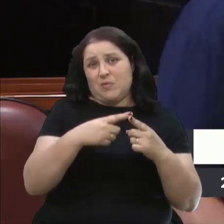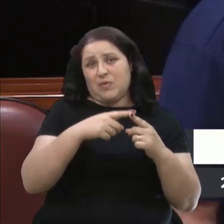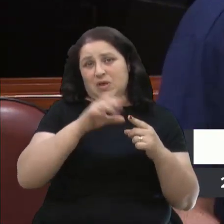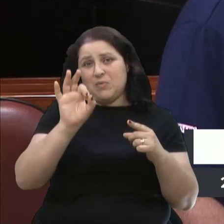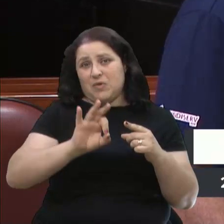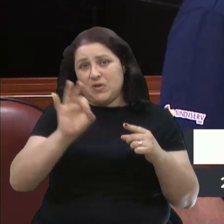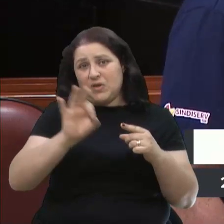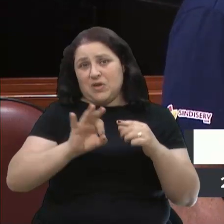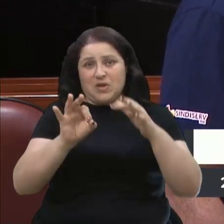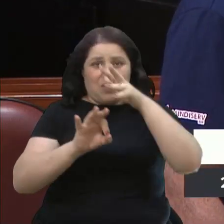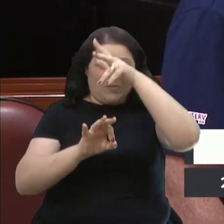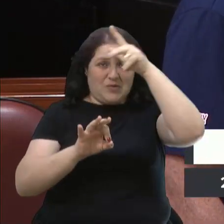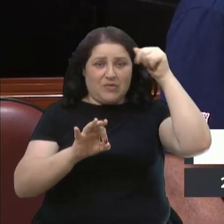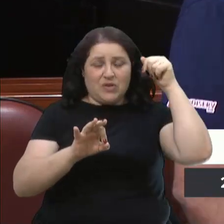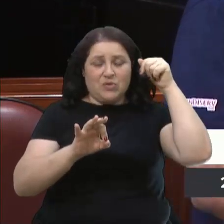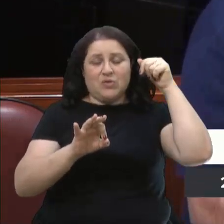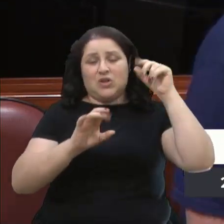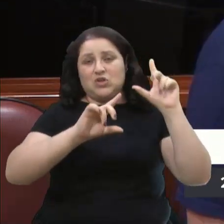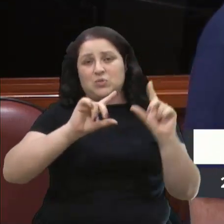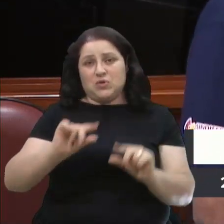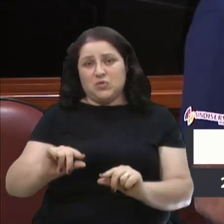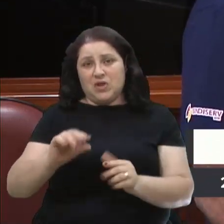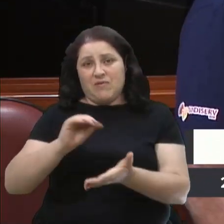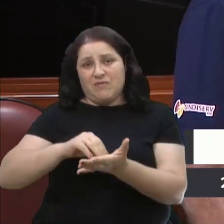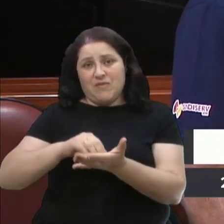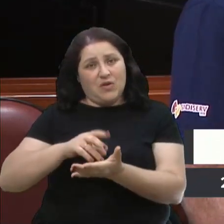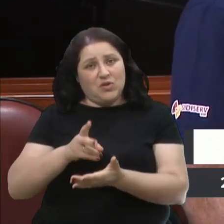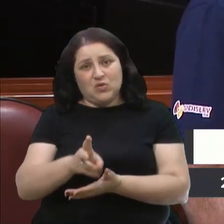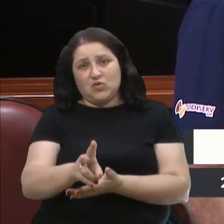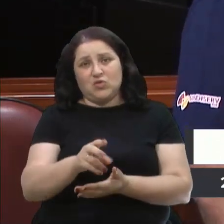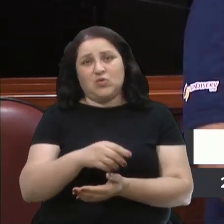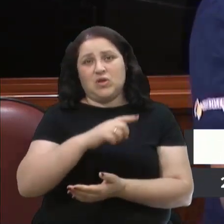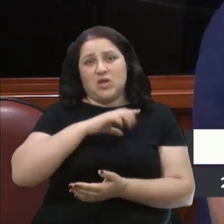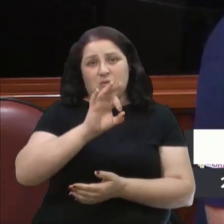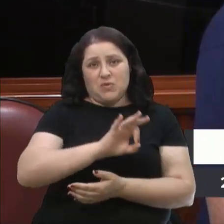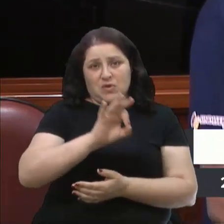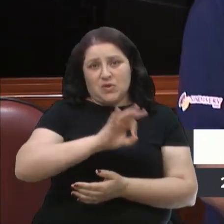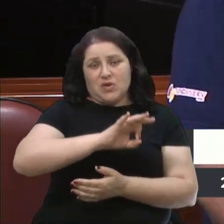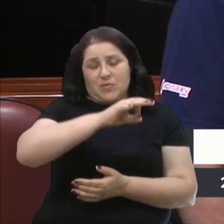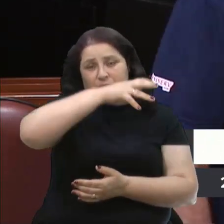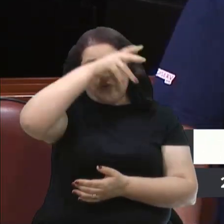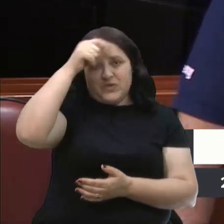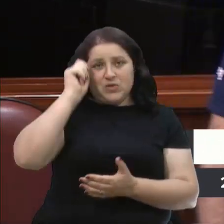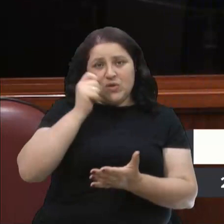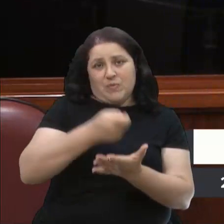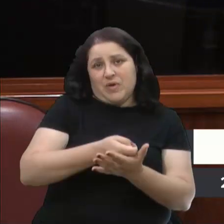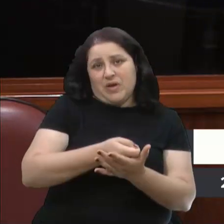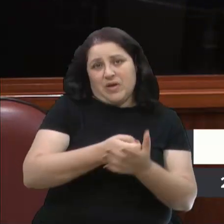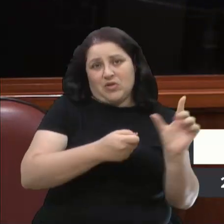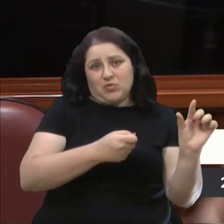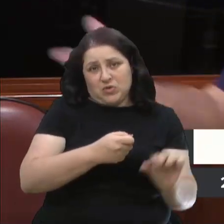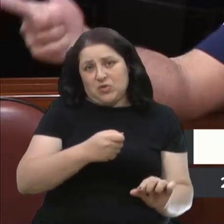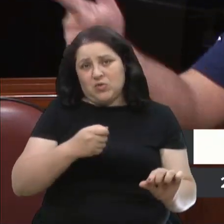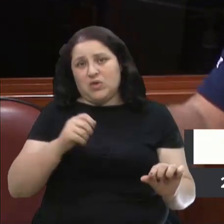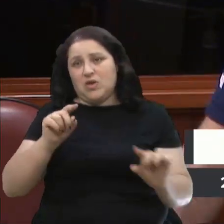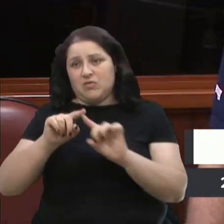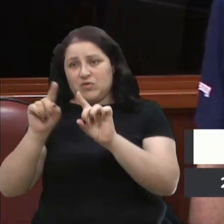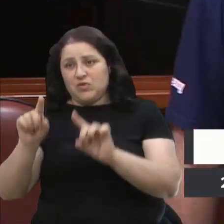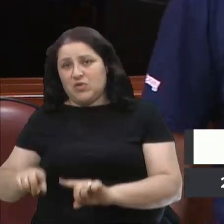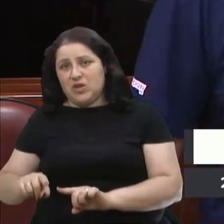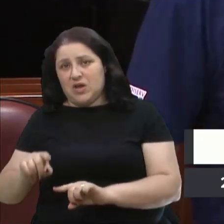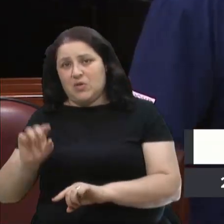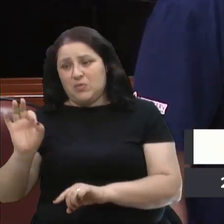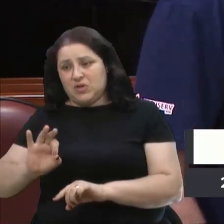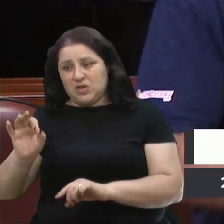O déficit se mantém, a alíquota patronal diminui, a alíquota do servidor aumenta e nós jogamos para o